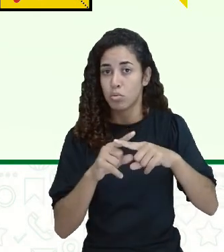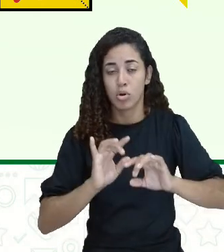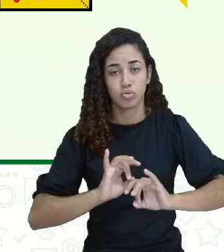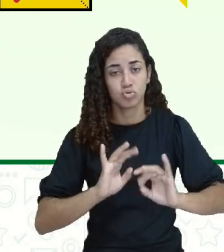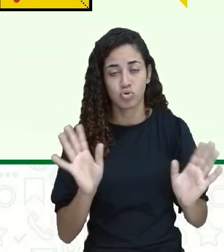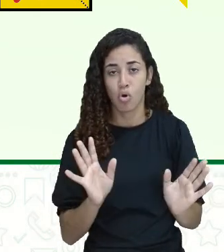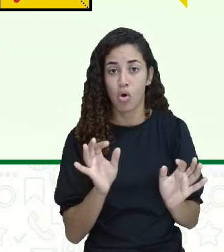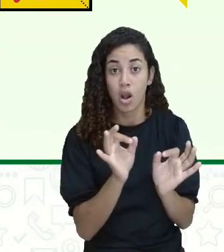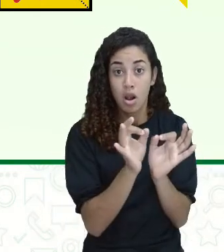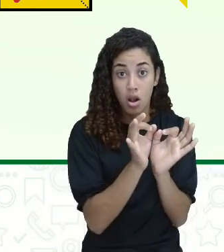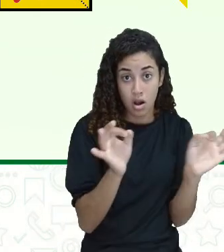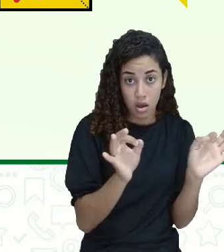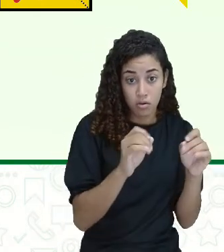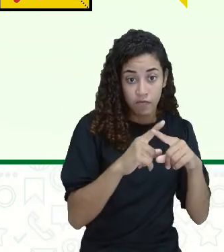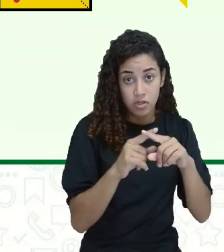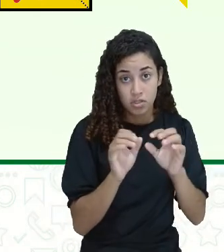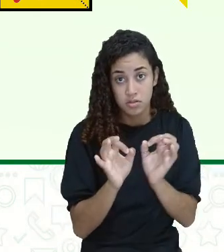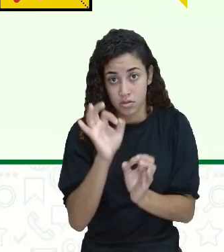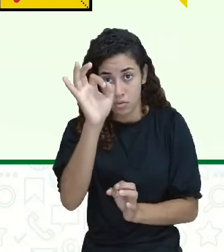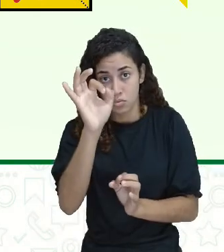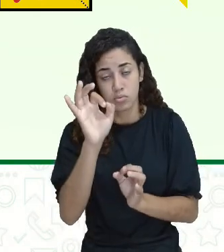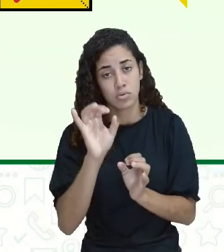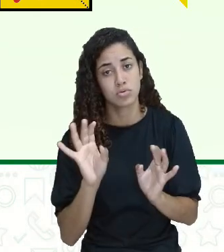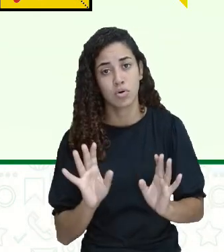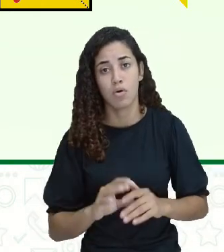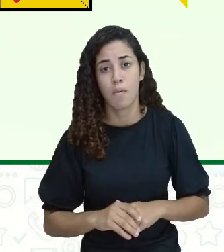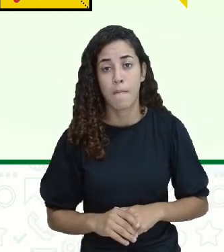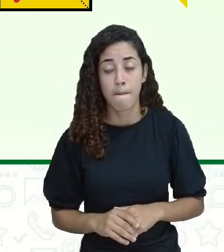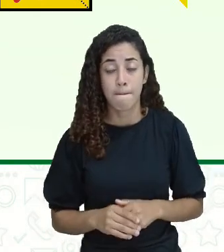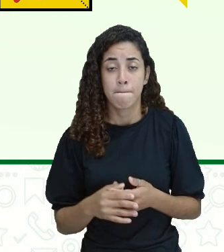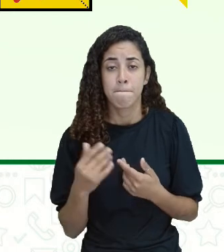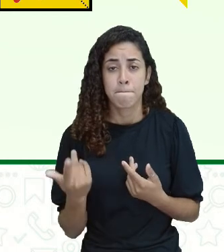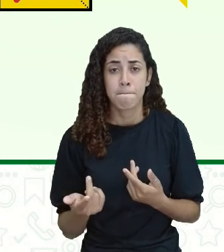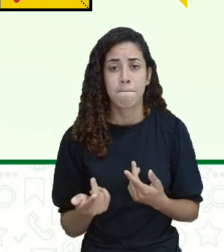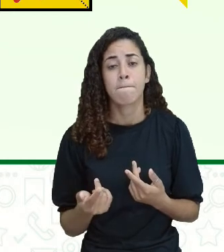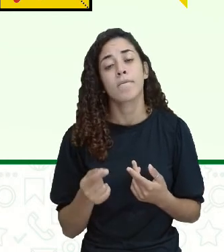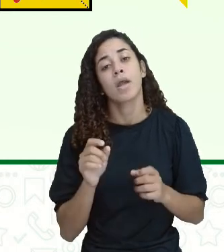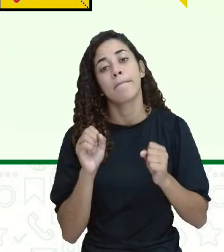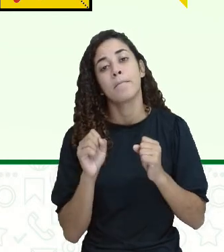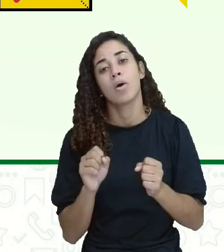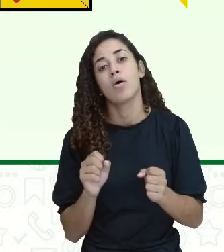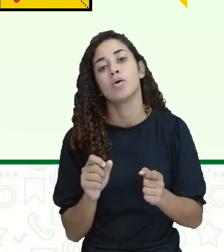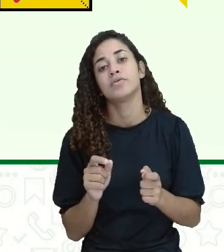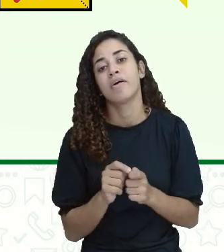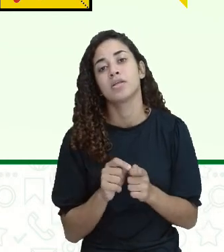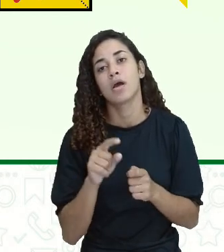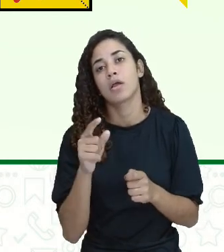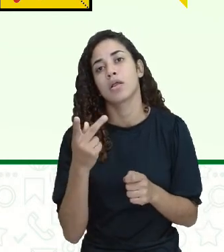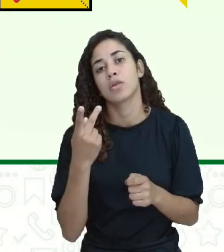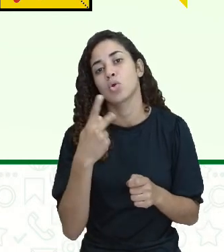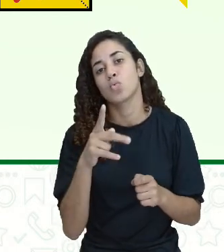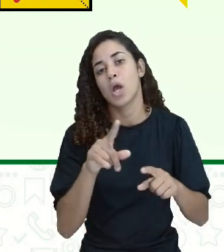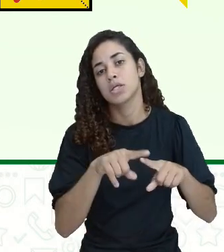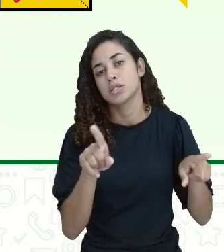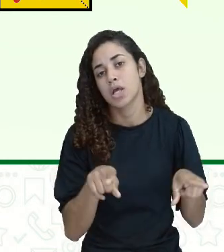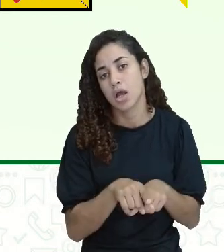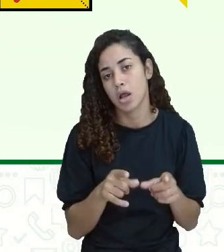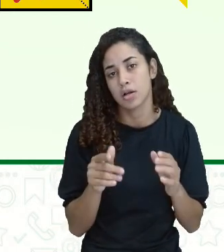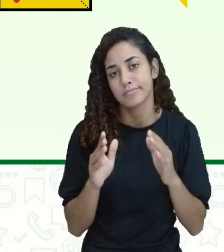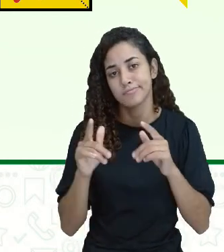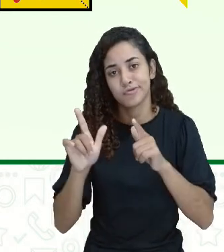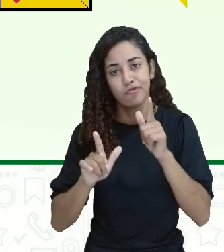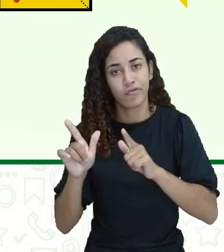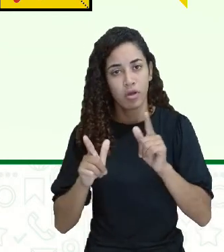a largura pela altura, né? E aí você também pode fazer isso na sua sala, a largura